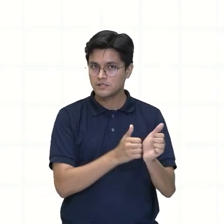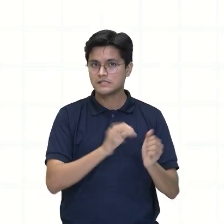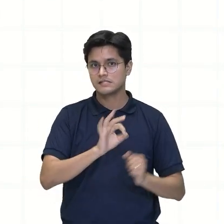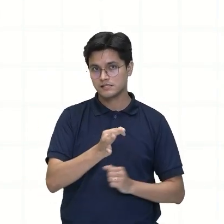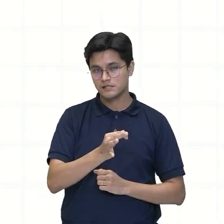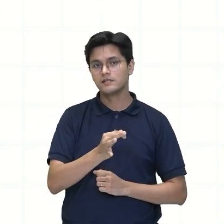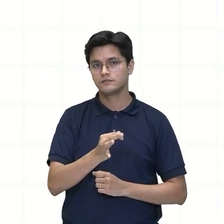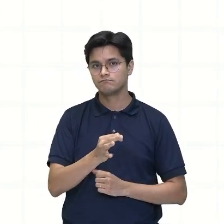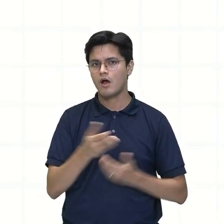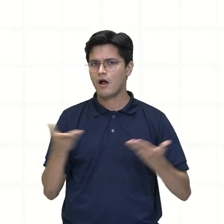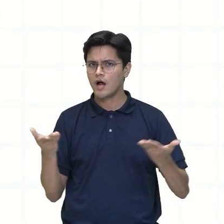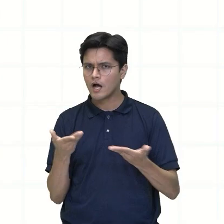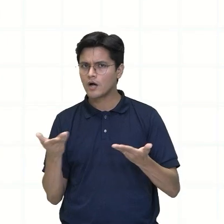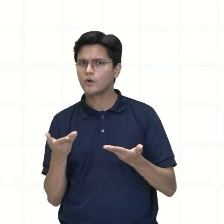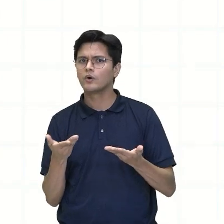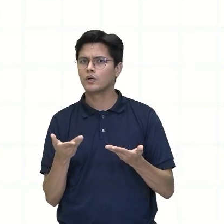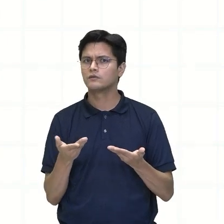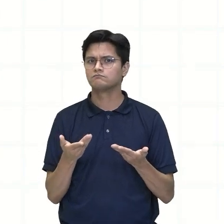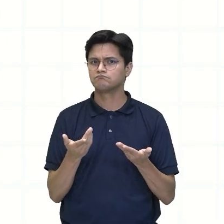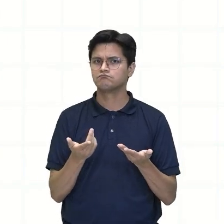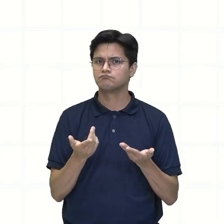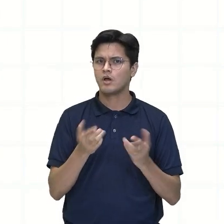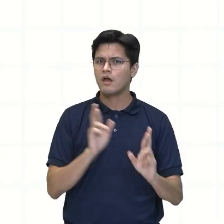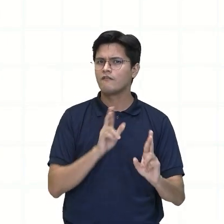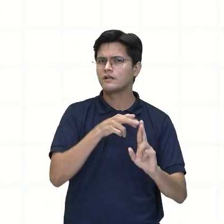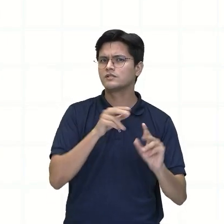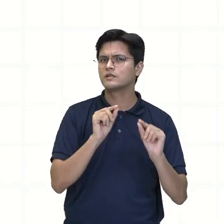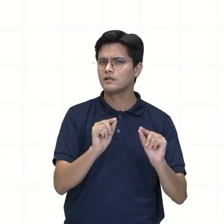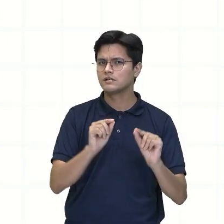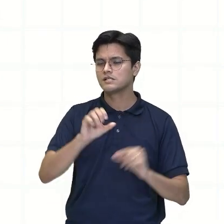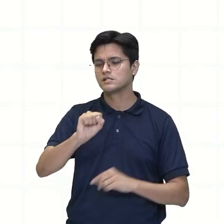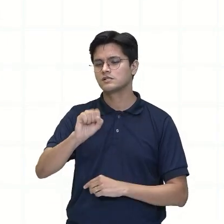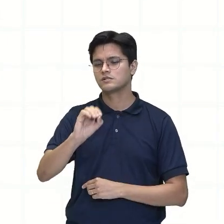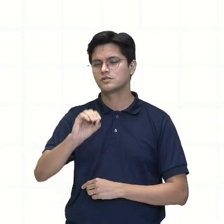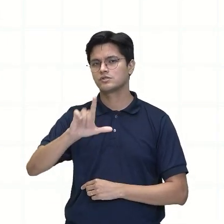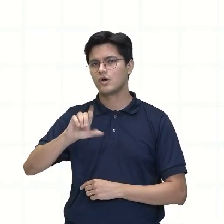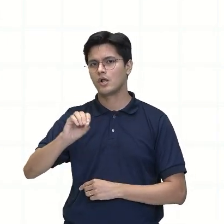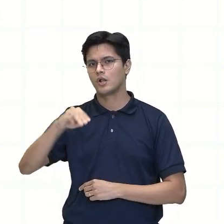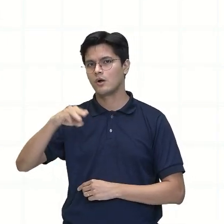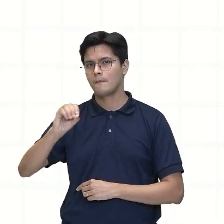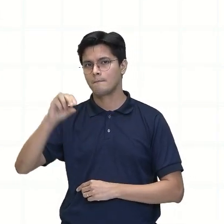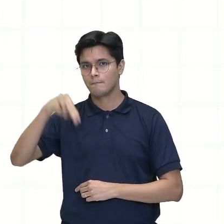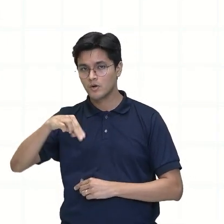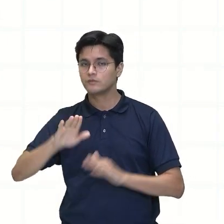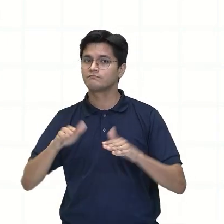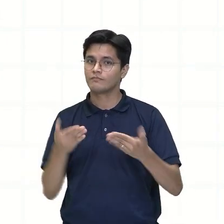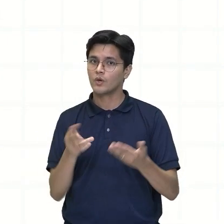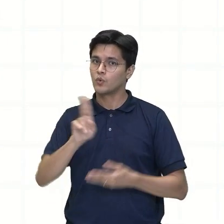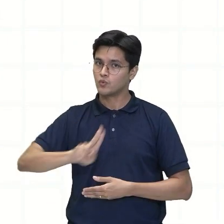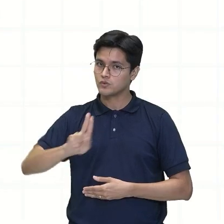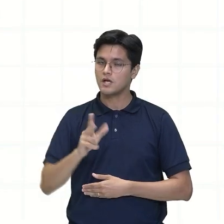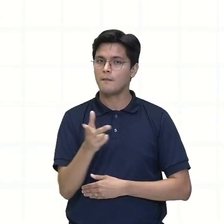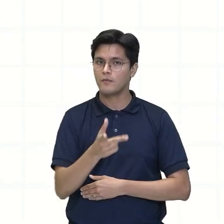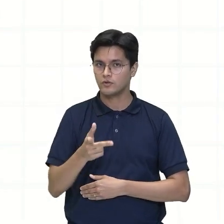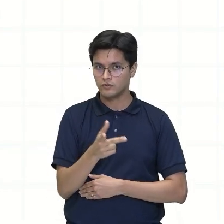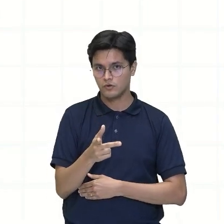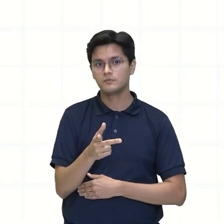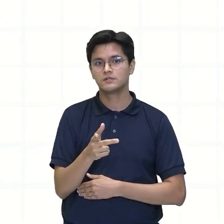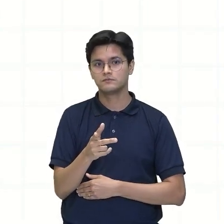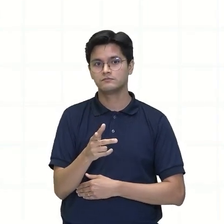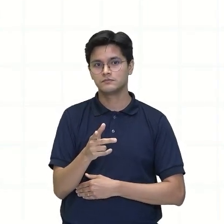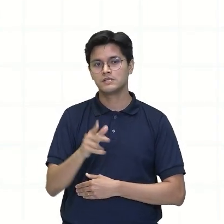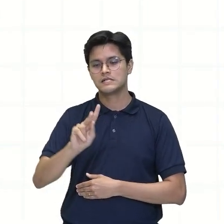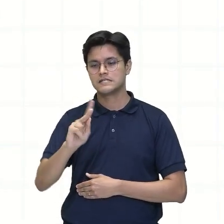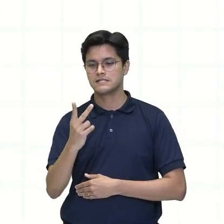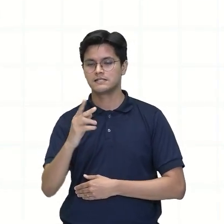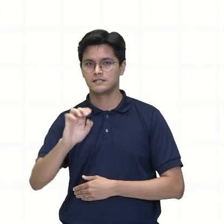é ele, tá? Se você prestar atenção em todos os sujeitos, você consegue usar direitinho os pronomes.